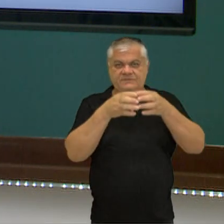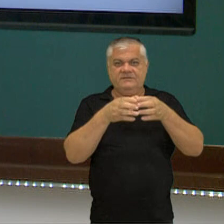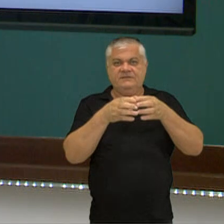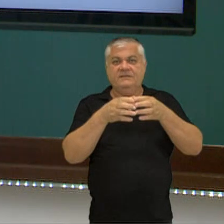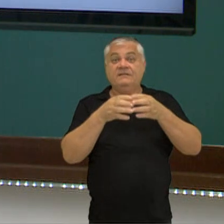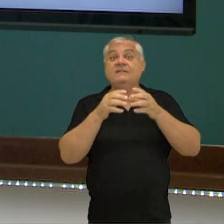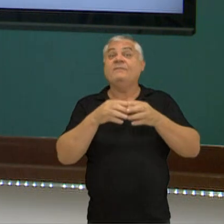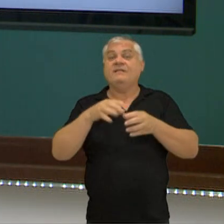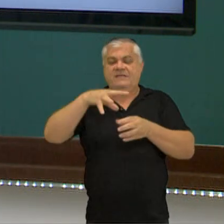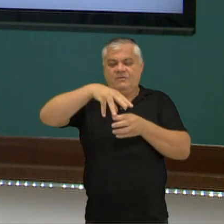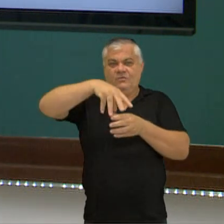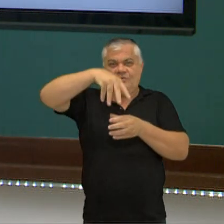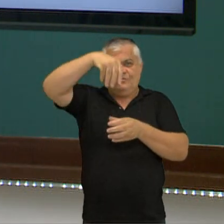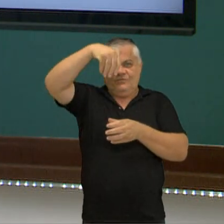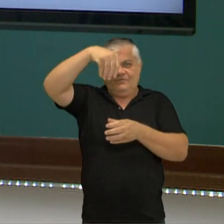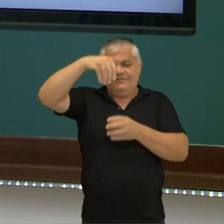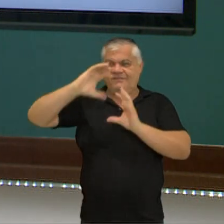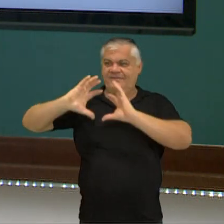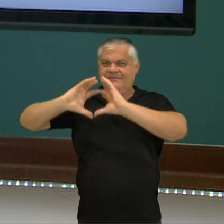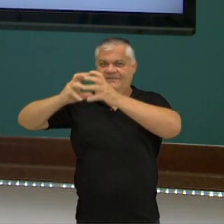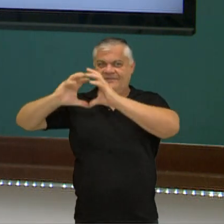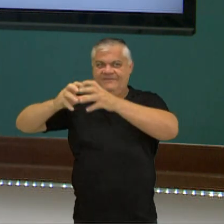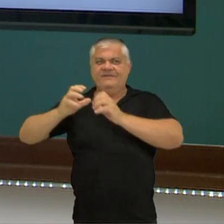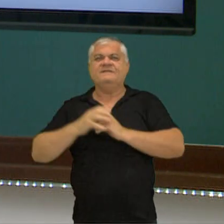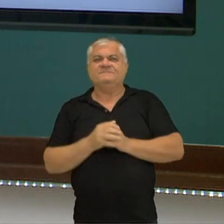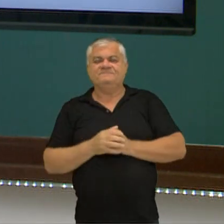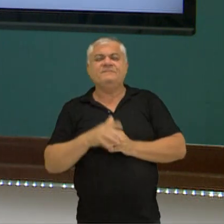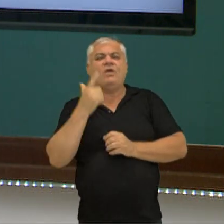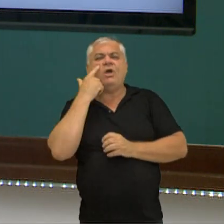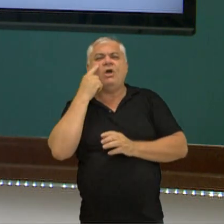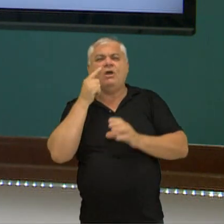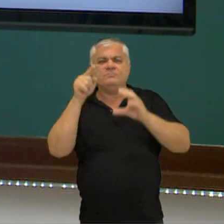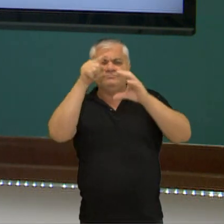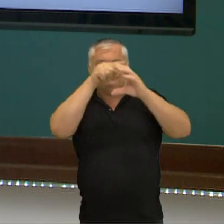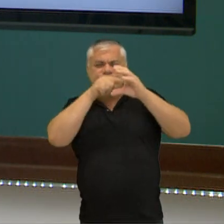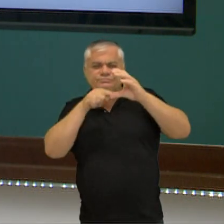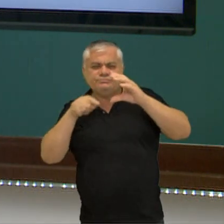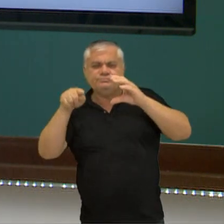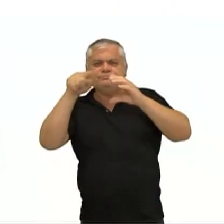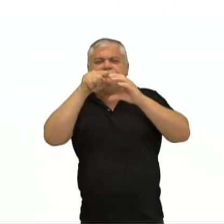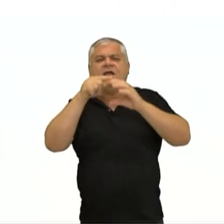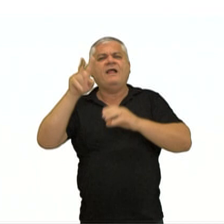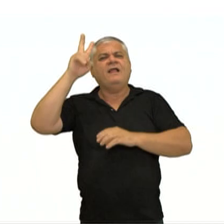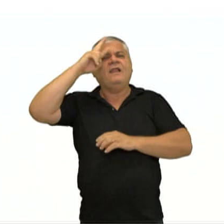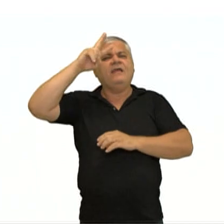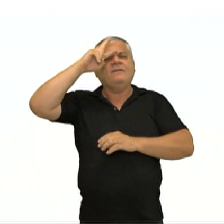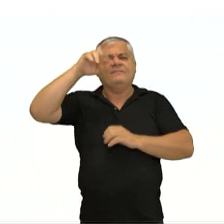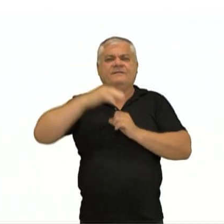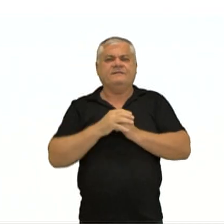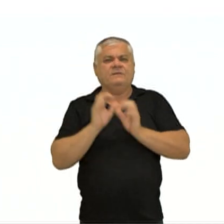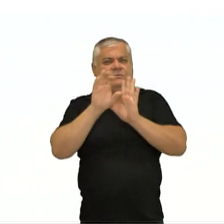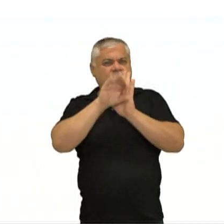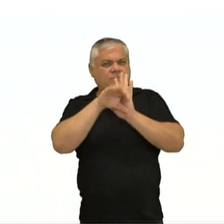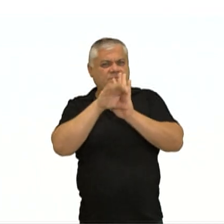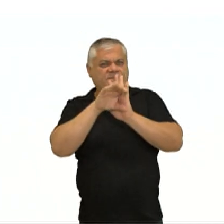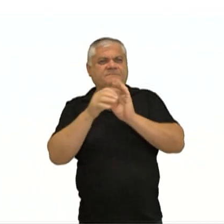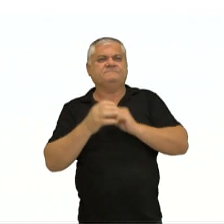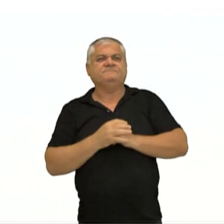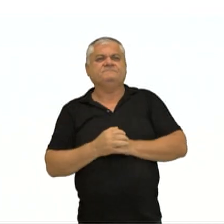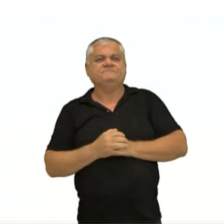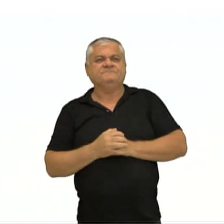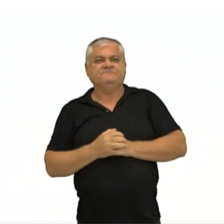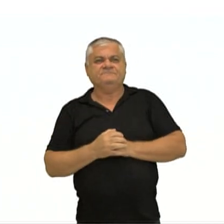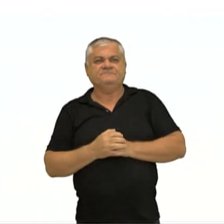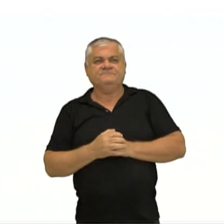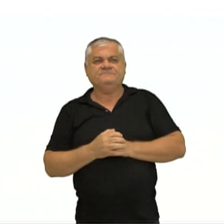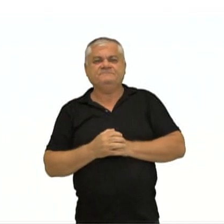cone e a esfera. Vamos dar uma olhadinha na circunferência e relembrar alguns conceitos. Tem vários conceitos deles. O